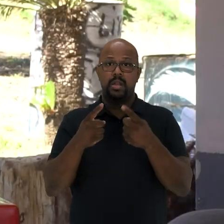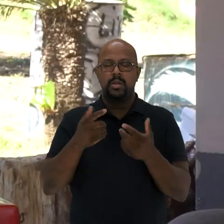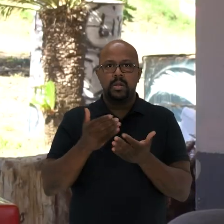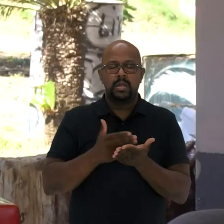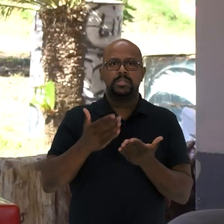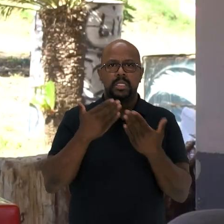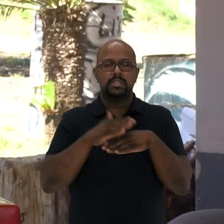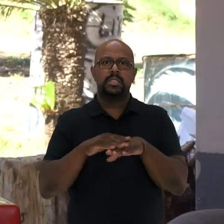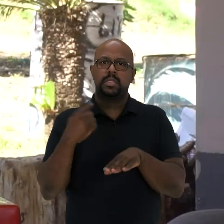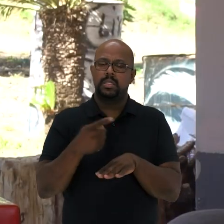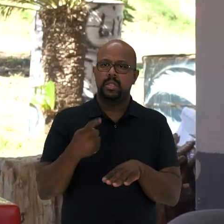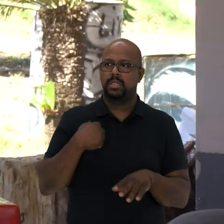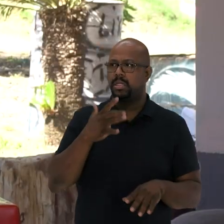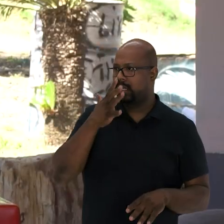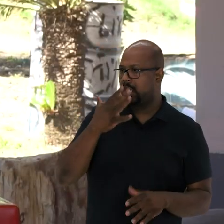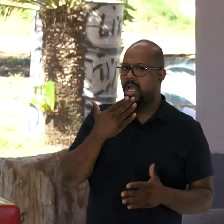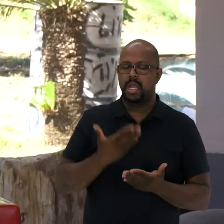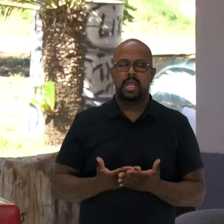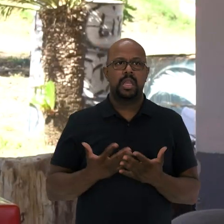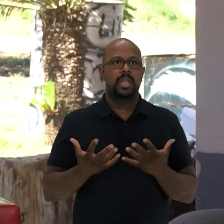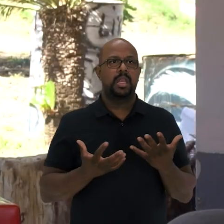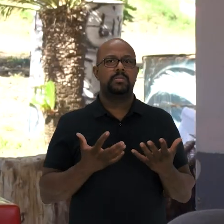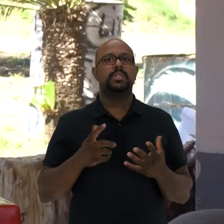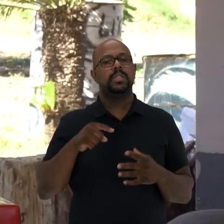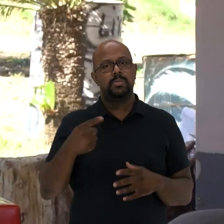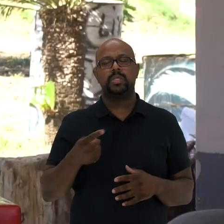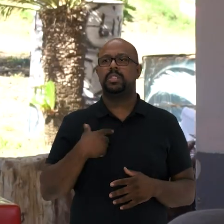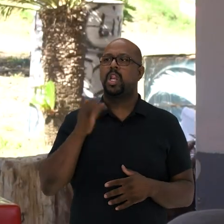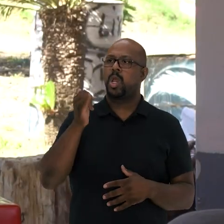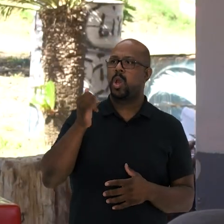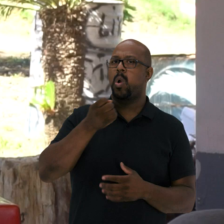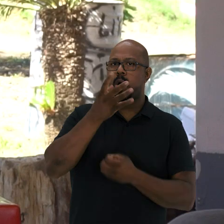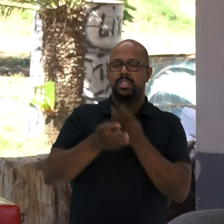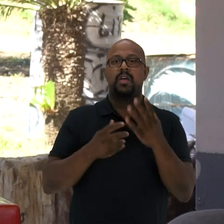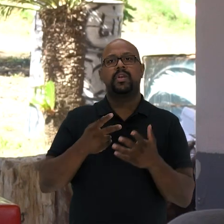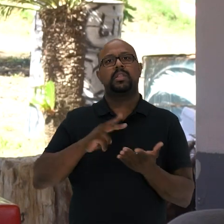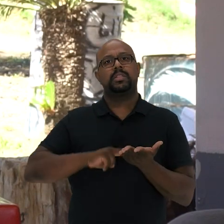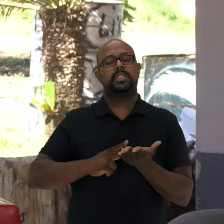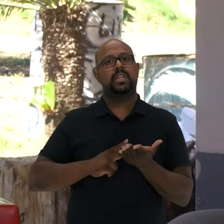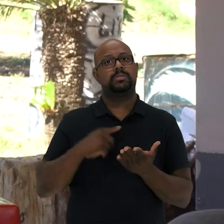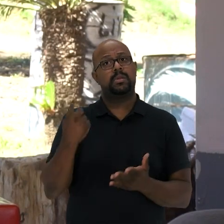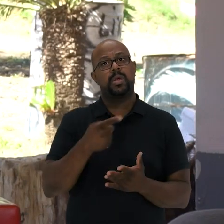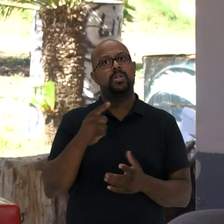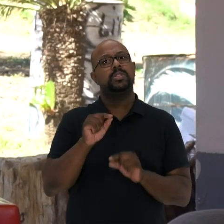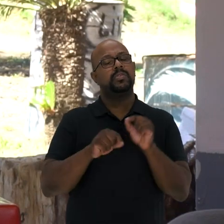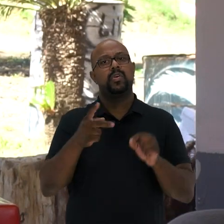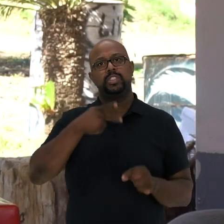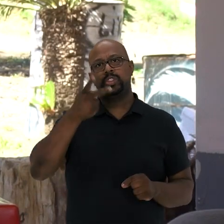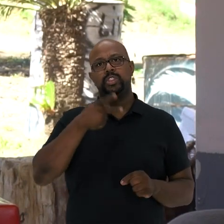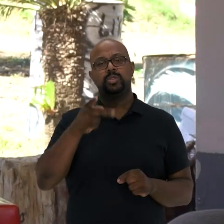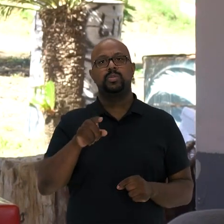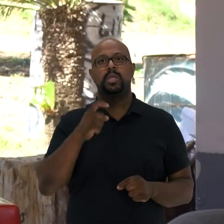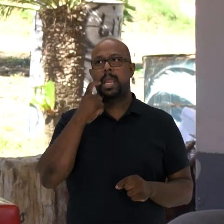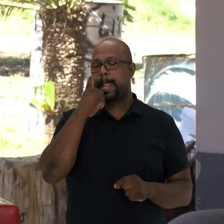conversou com ele normalmente, e que nós ficamos... E depois ele contava, traduzia para nós o que